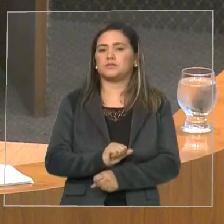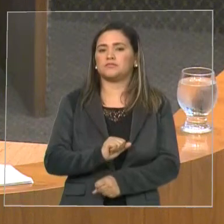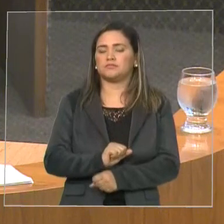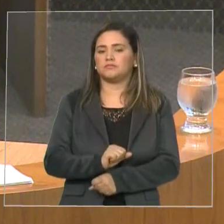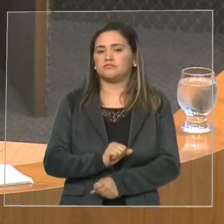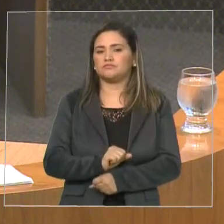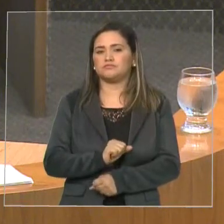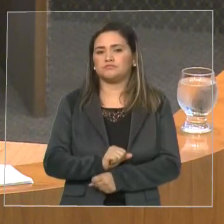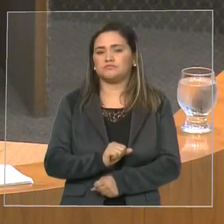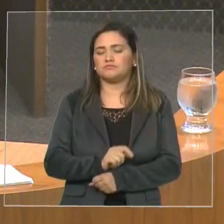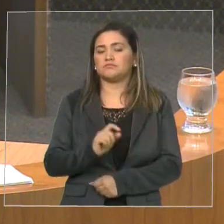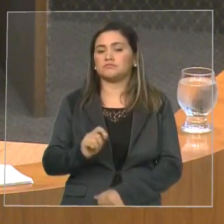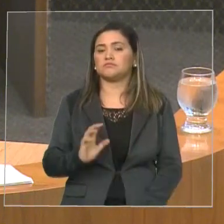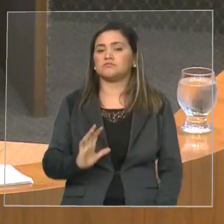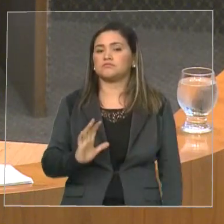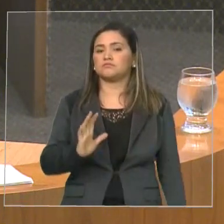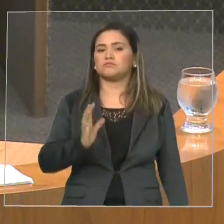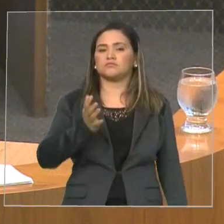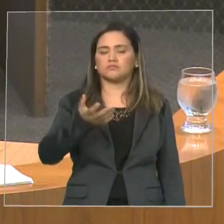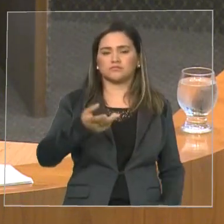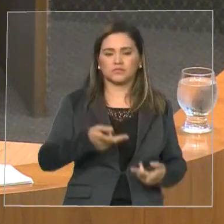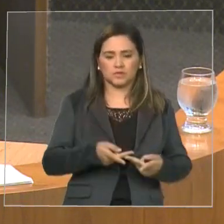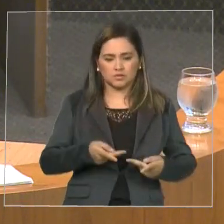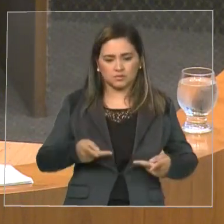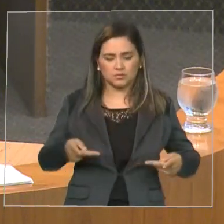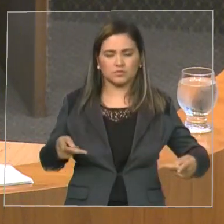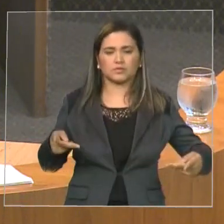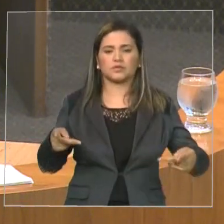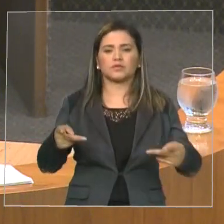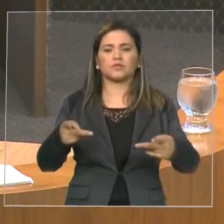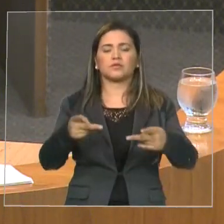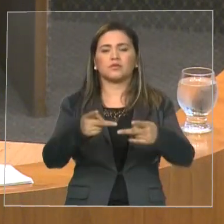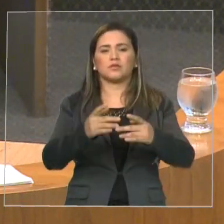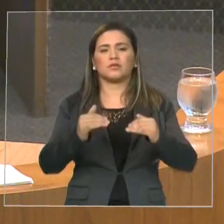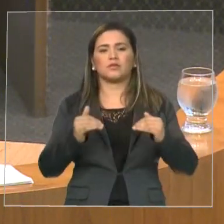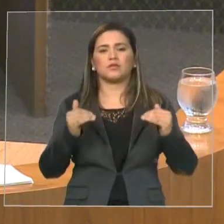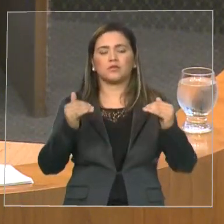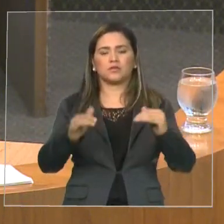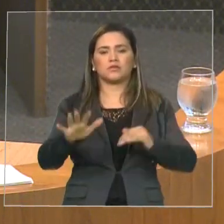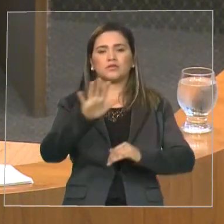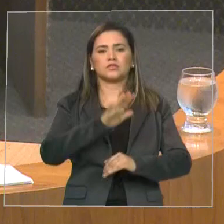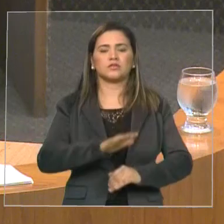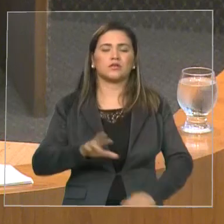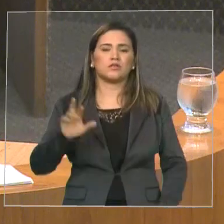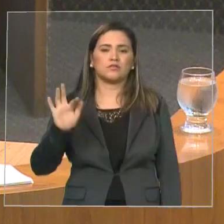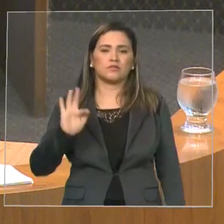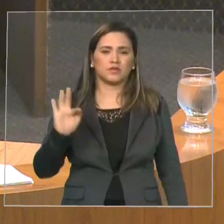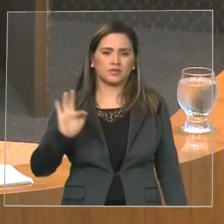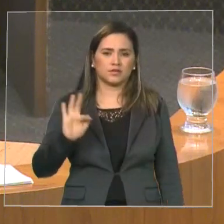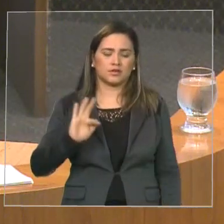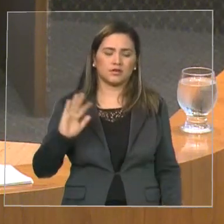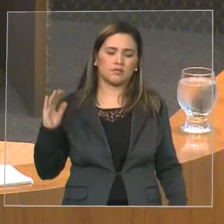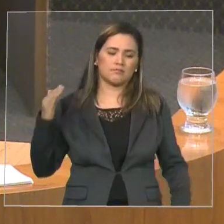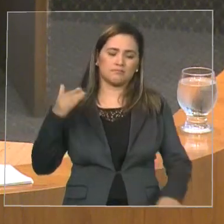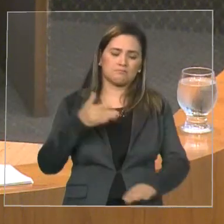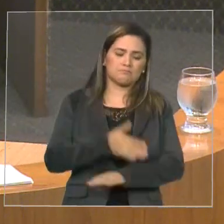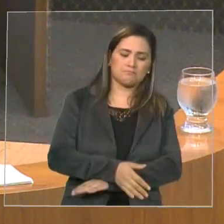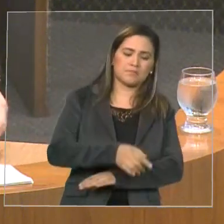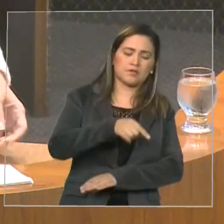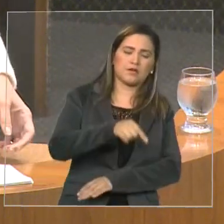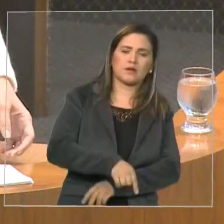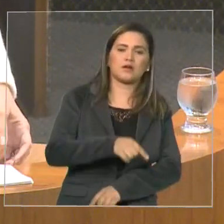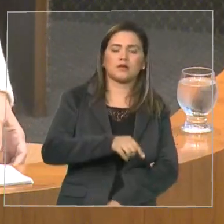providência, deputado Wellington, da Procuradoria-Geral da República para intervenção imediata